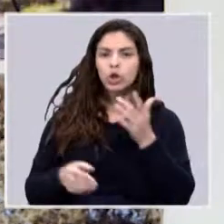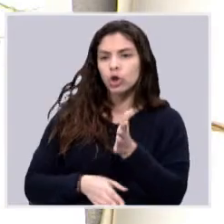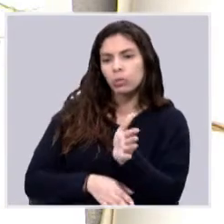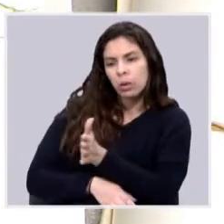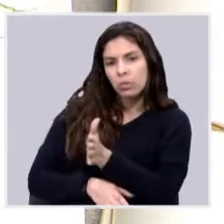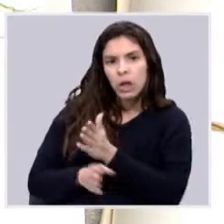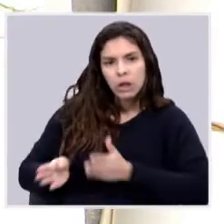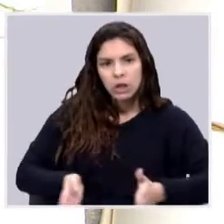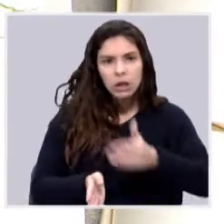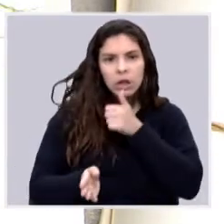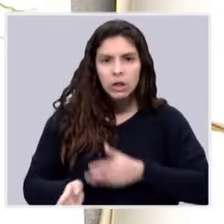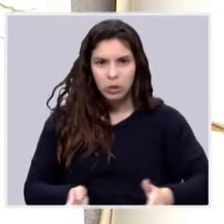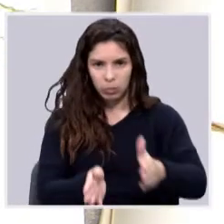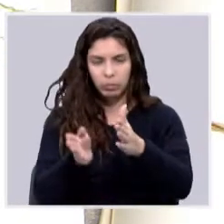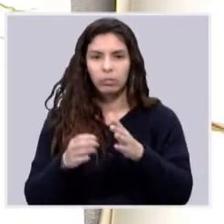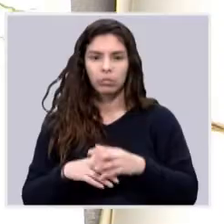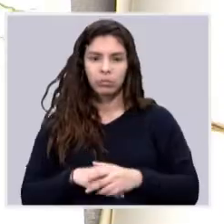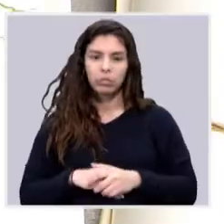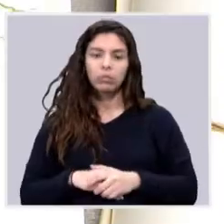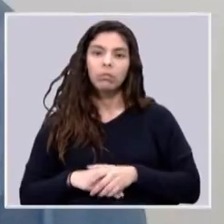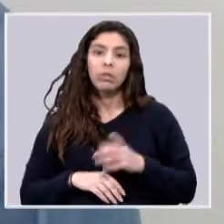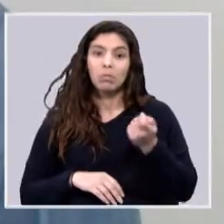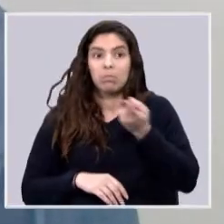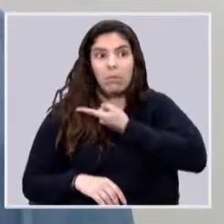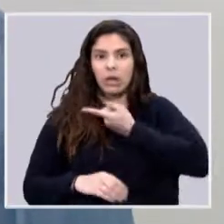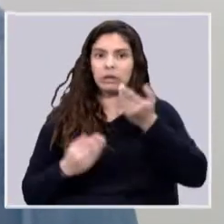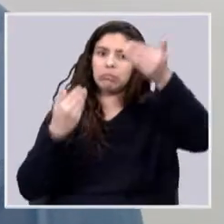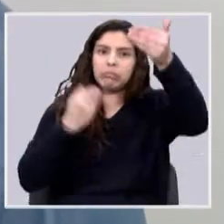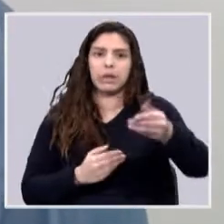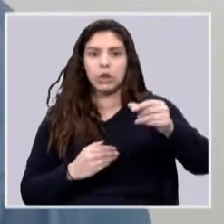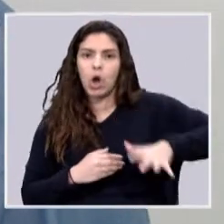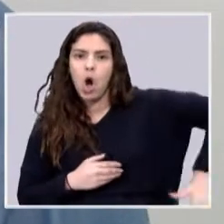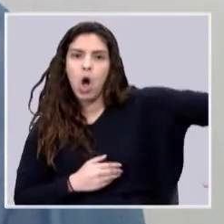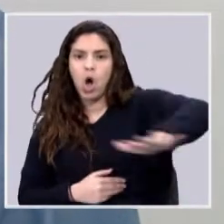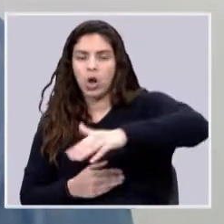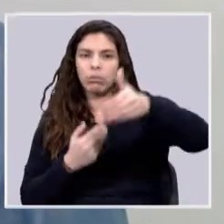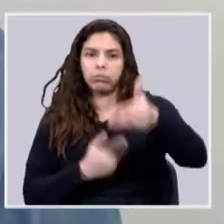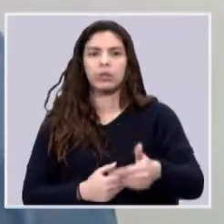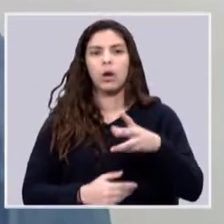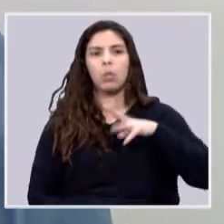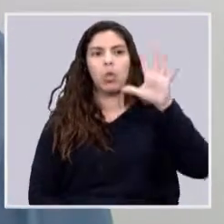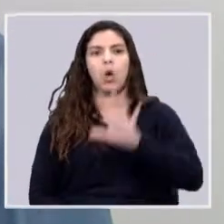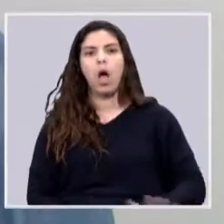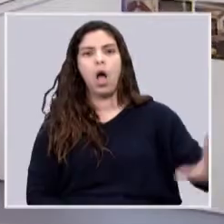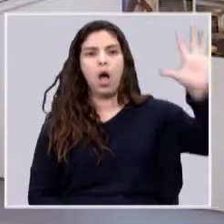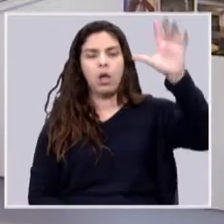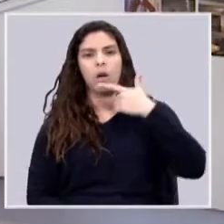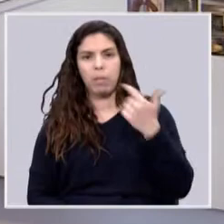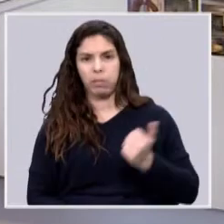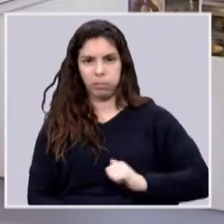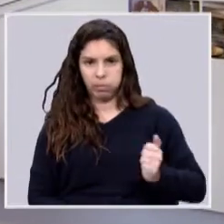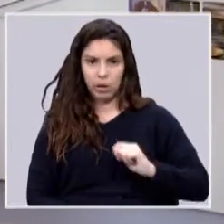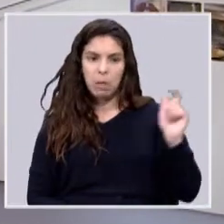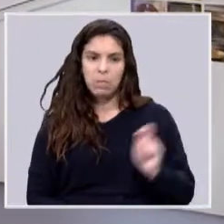do Tejo como zona de investigação. Tínhamos que delimitar o território porque não conseguíamos fazer o país todo